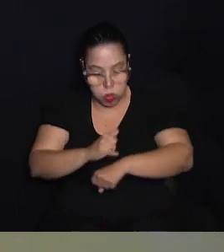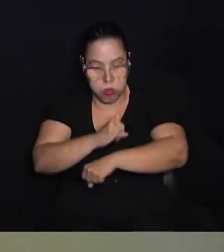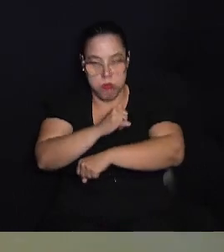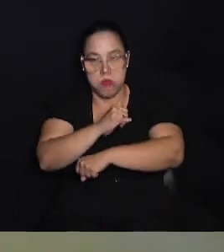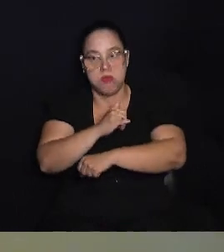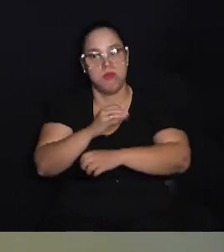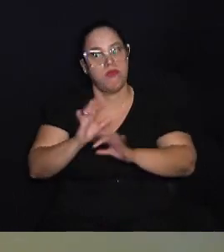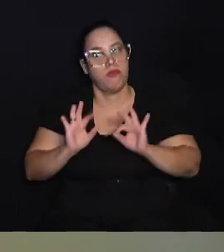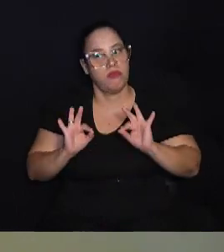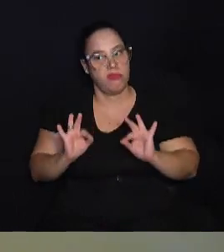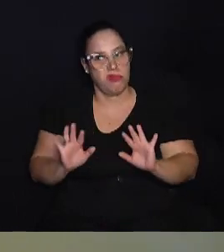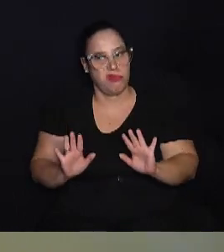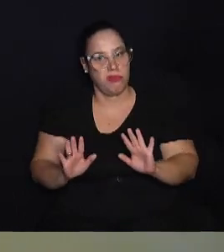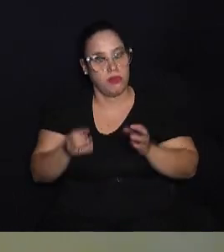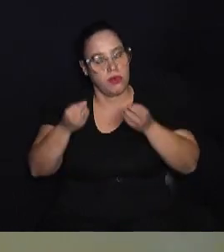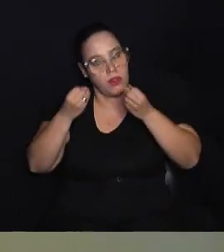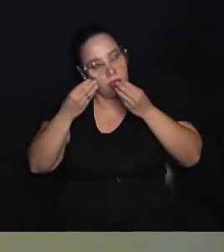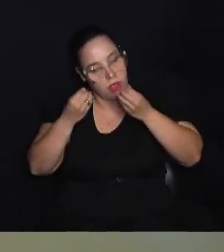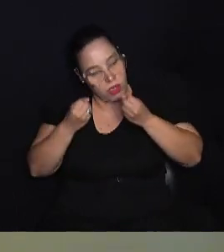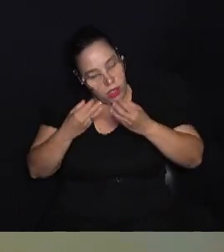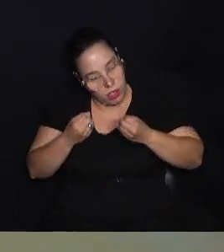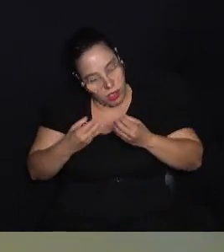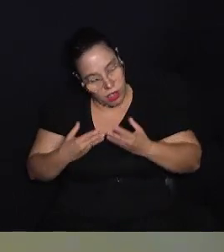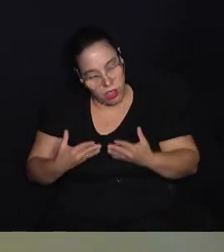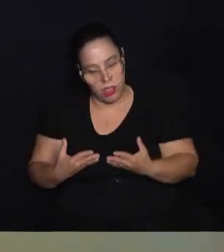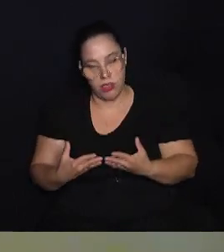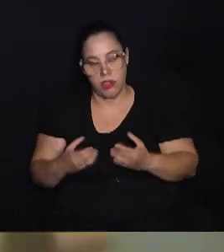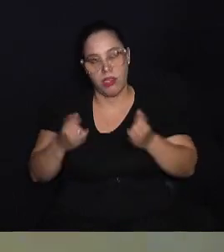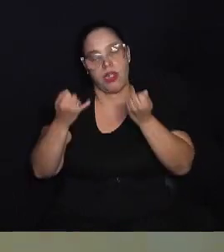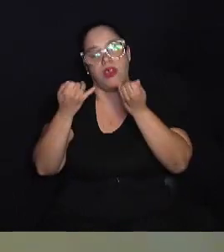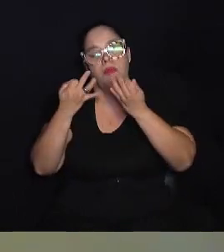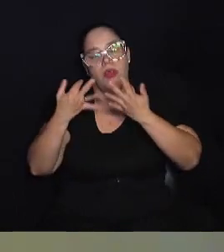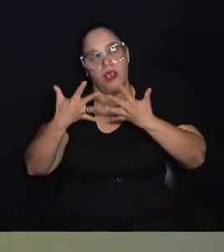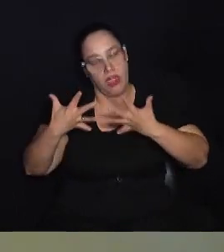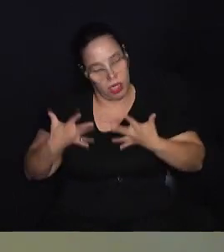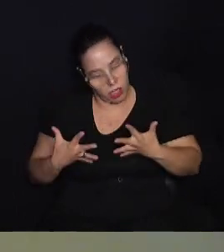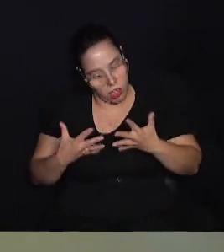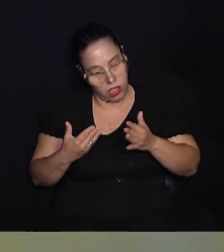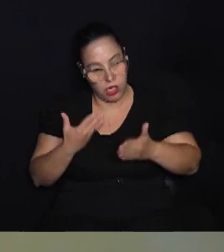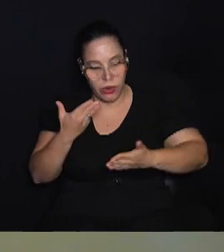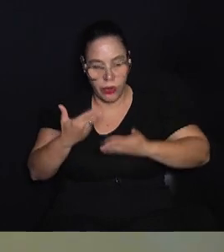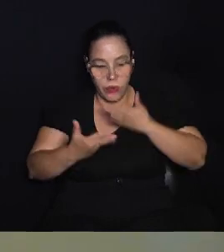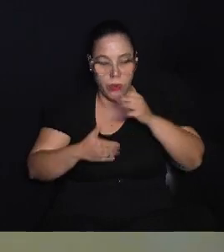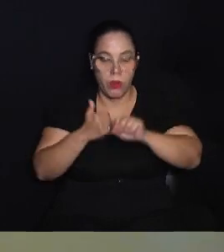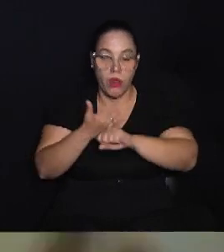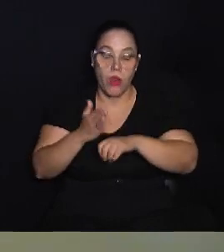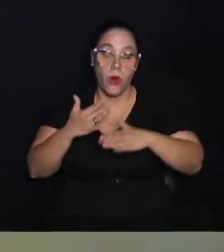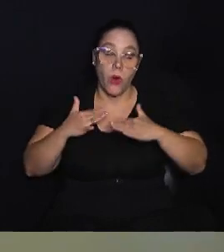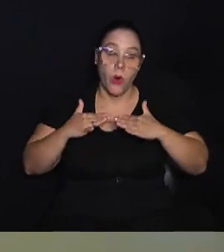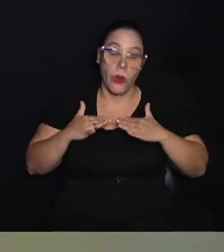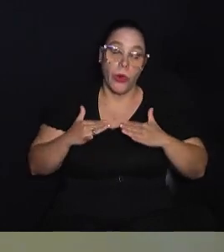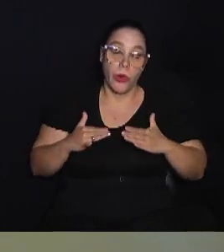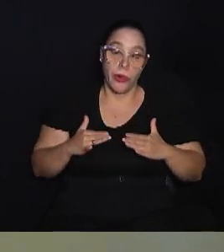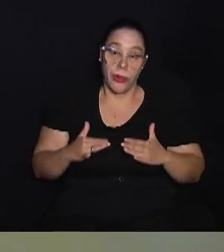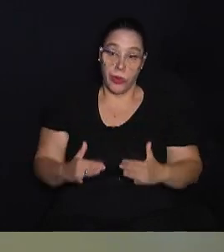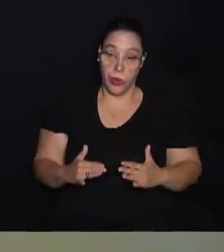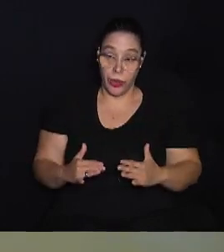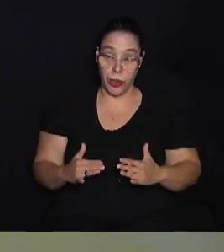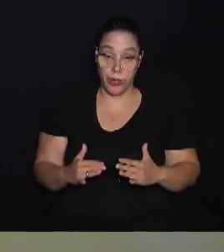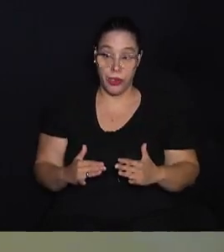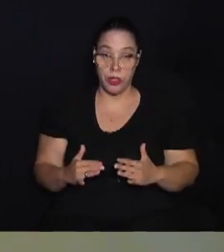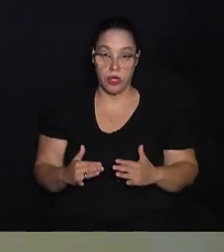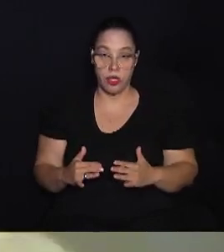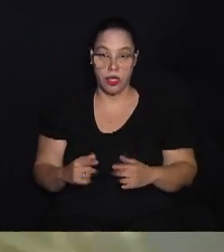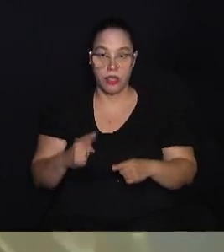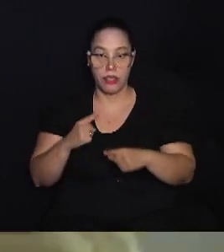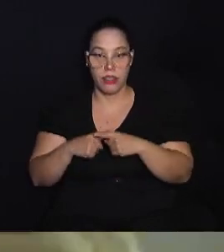peso. Então, a gente explica como é que você vai conduzindo essa doença de uma maneira mais leve,